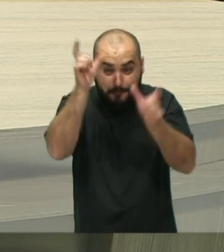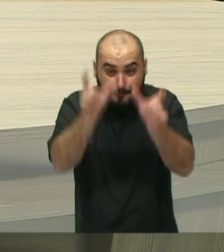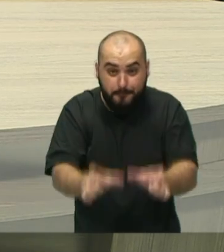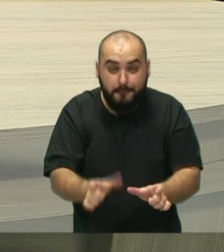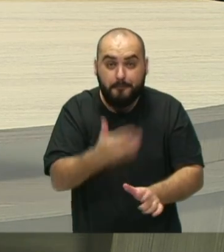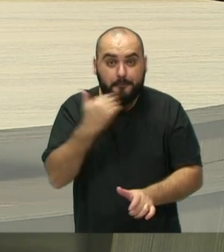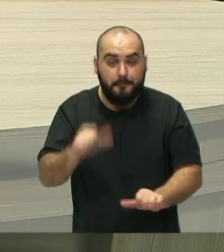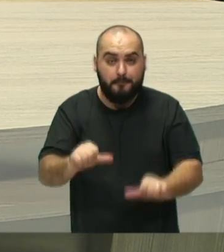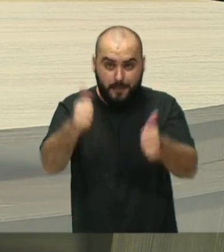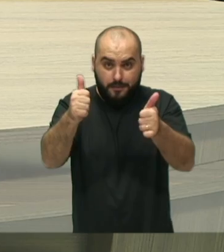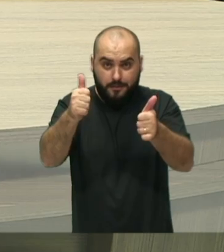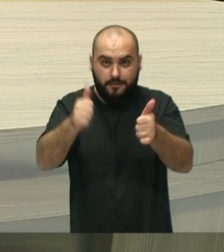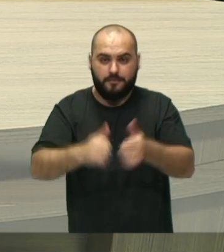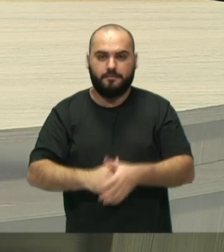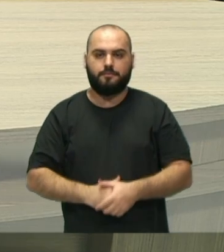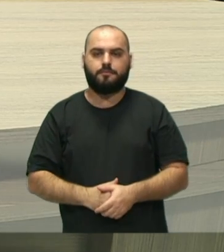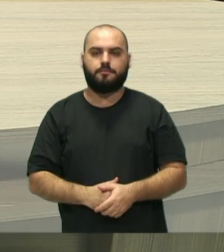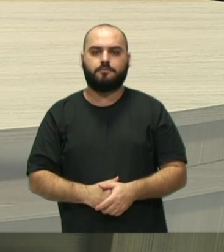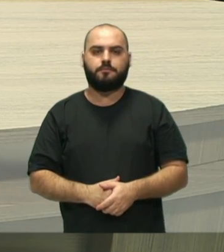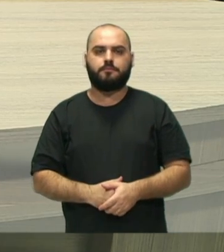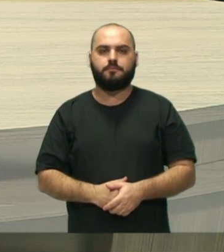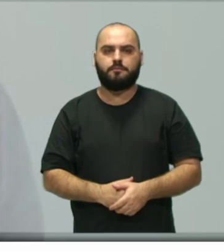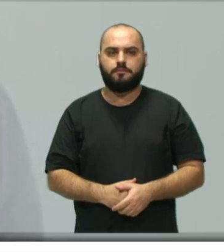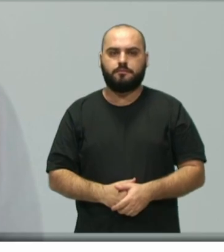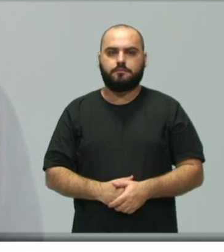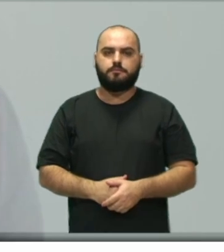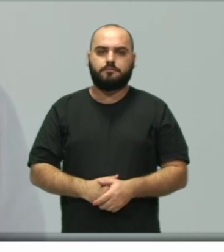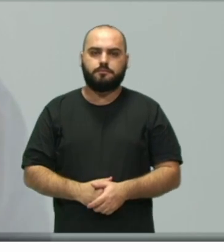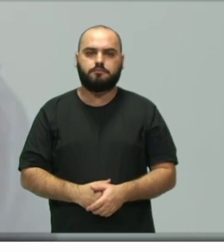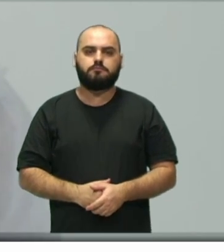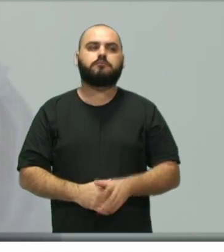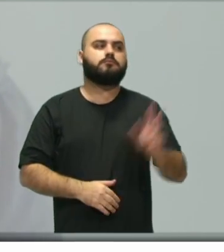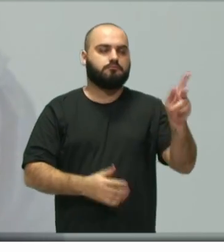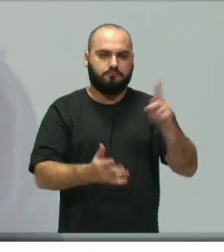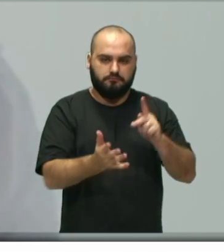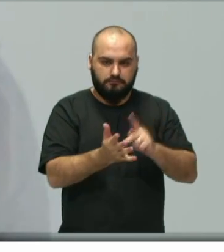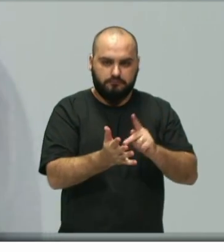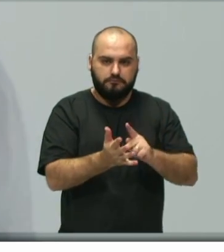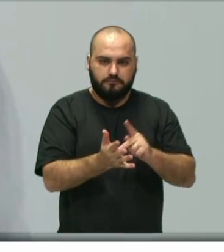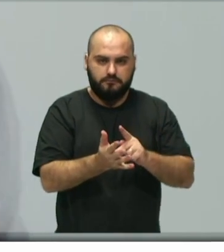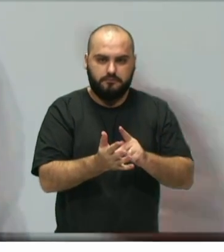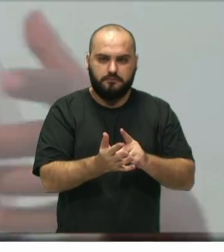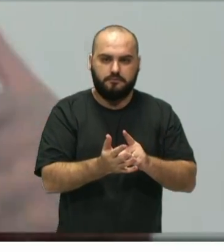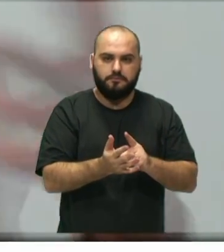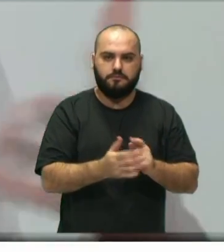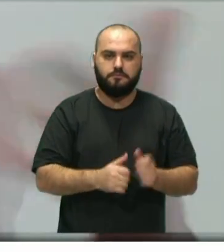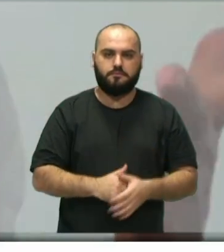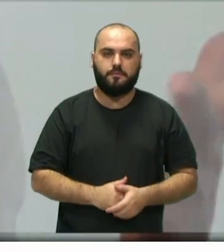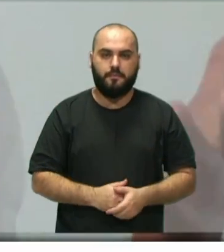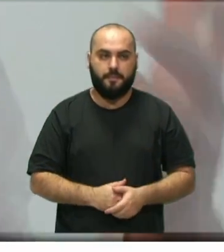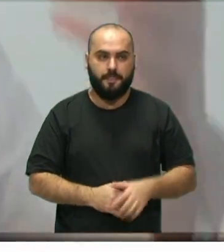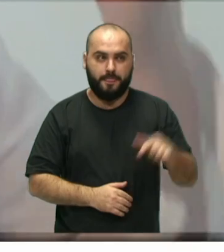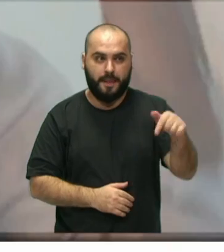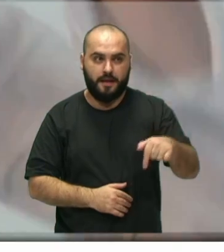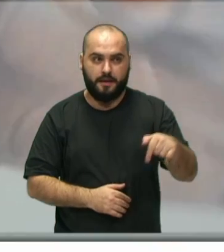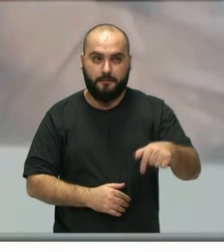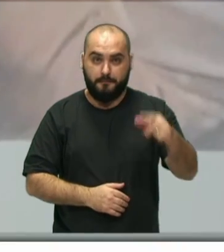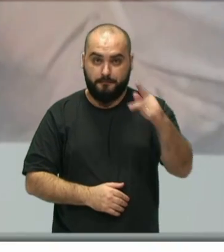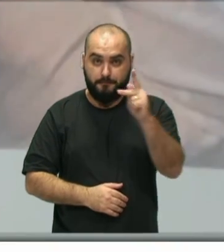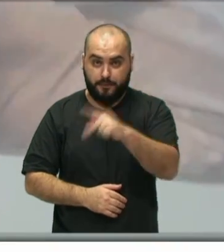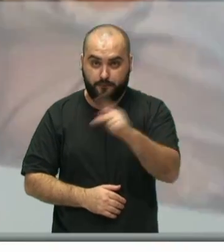né? Uhum. O que eu questiono muito é o que nós, professores